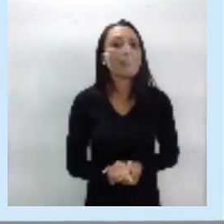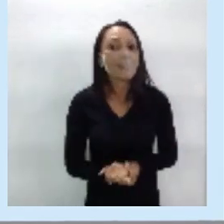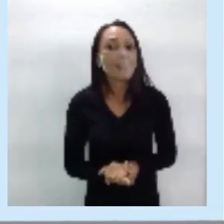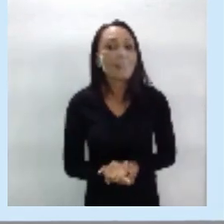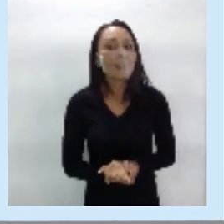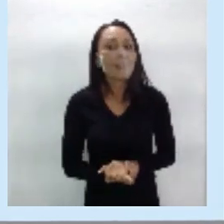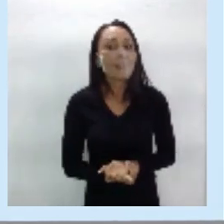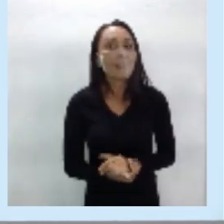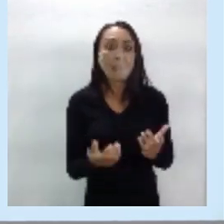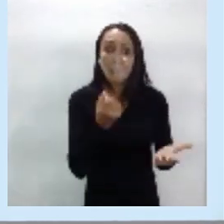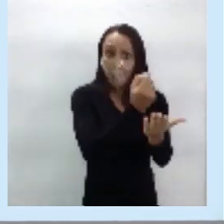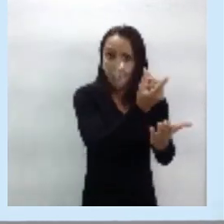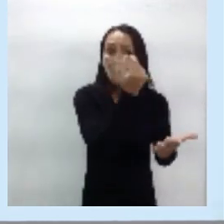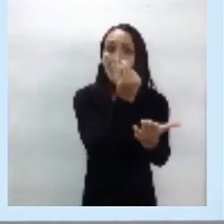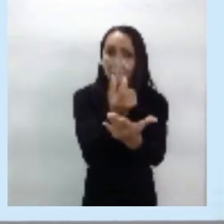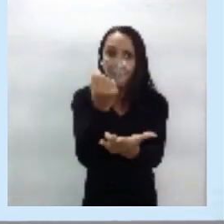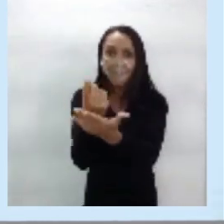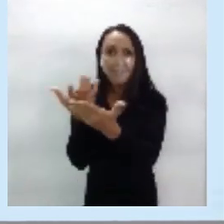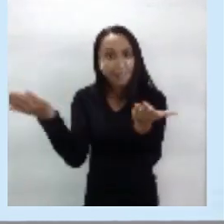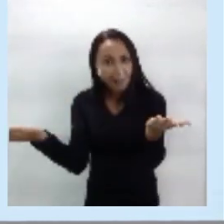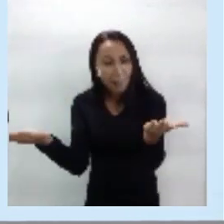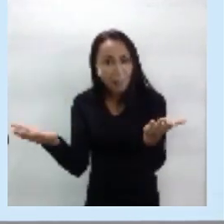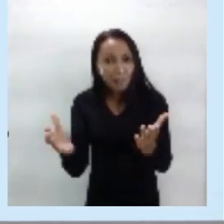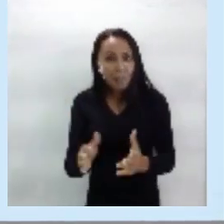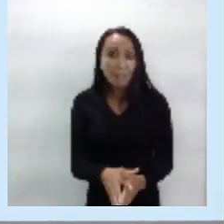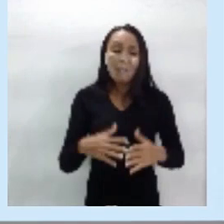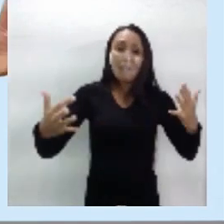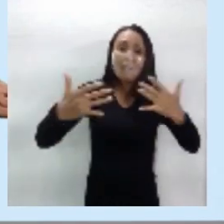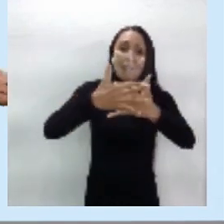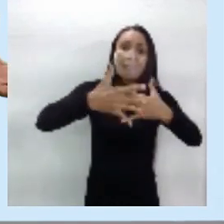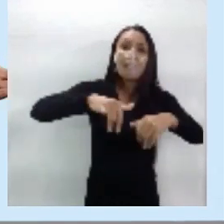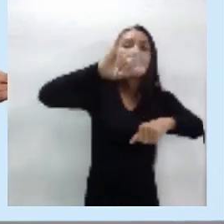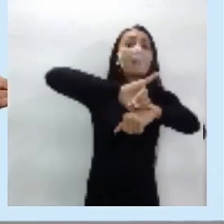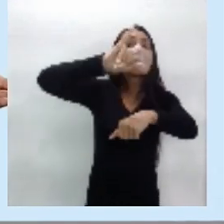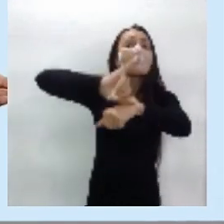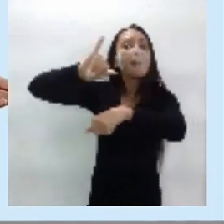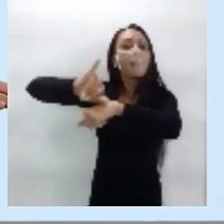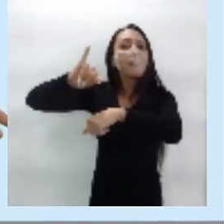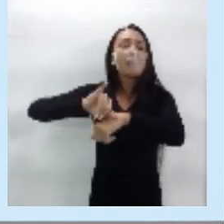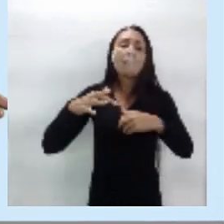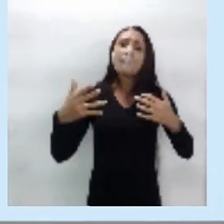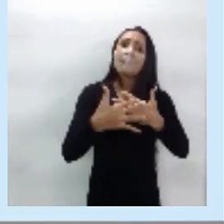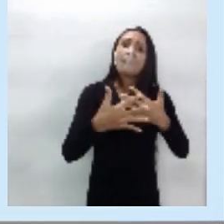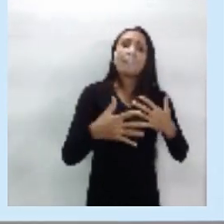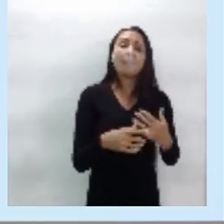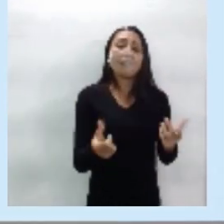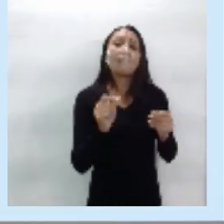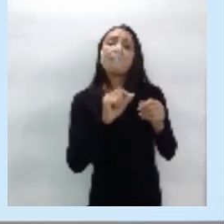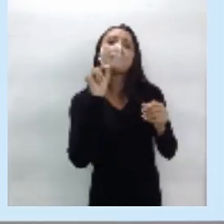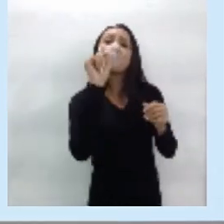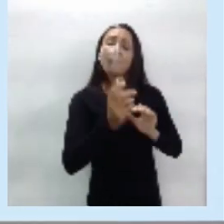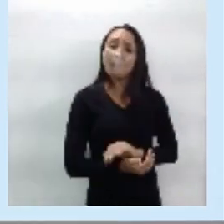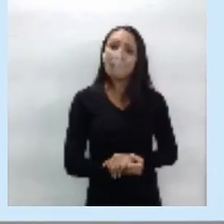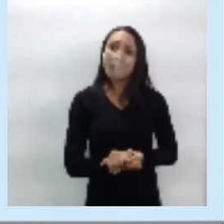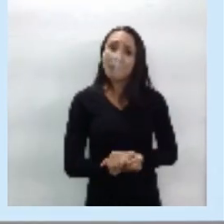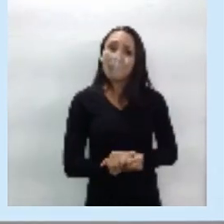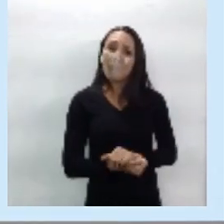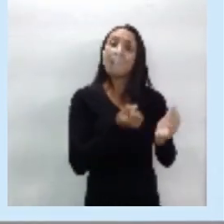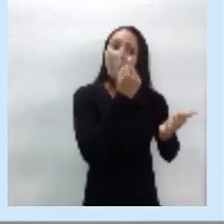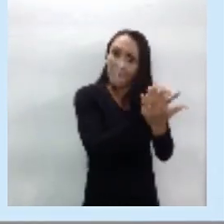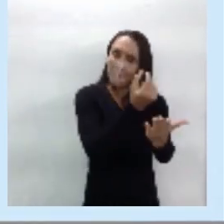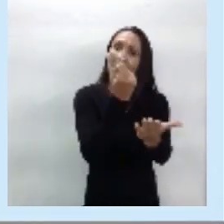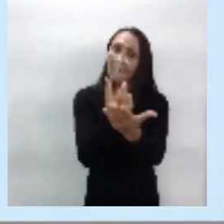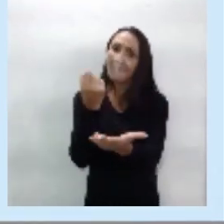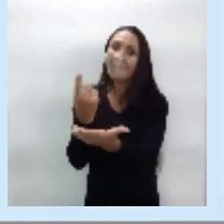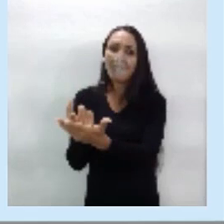Exatamente, a gente quer comprar. Quando a gente vai lá para o centro do Recife, você que é da capital, você quer fazer o quê? Comprar.